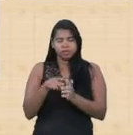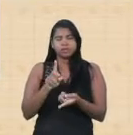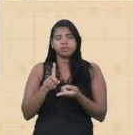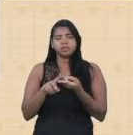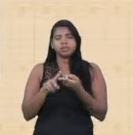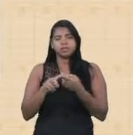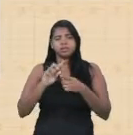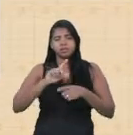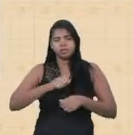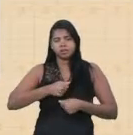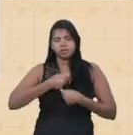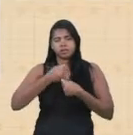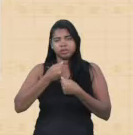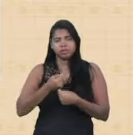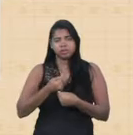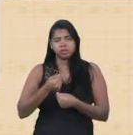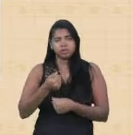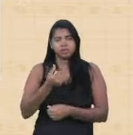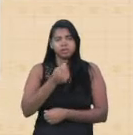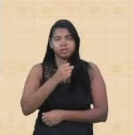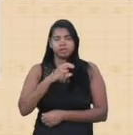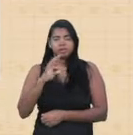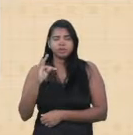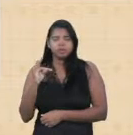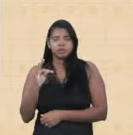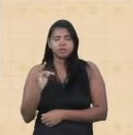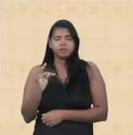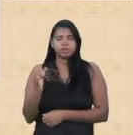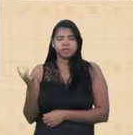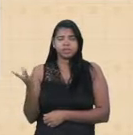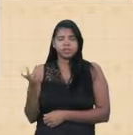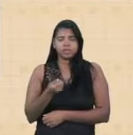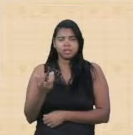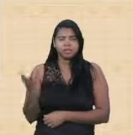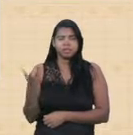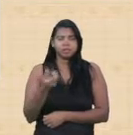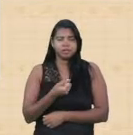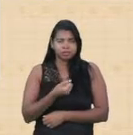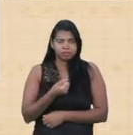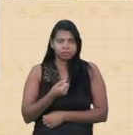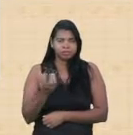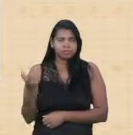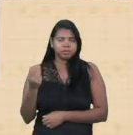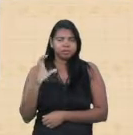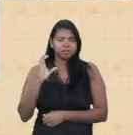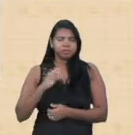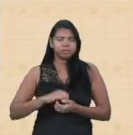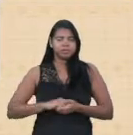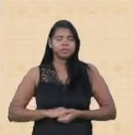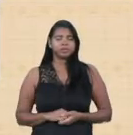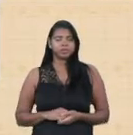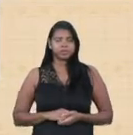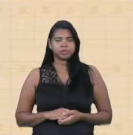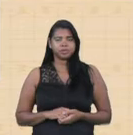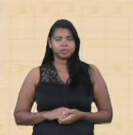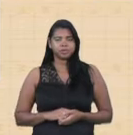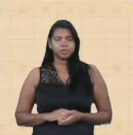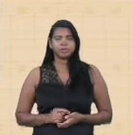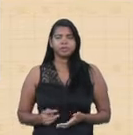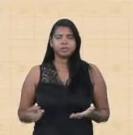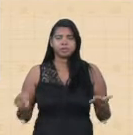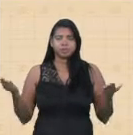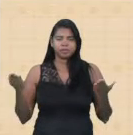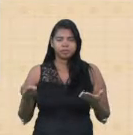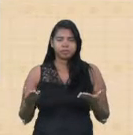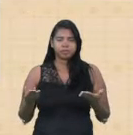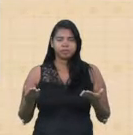força centrípeta, onde a aceleração é a própria aceleração centrípeta. Então, vamos lá agora fundamentar o